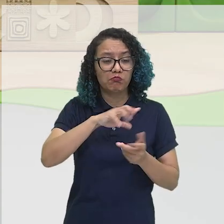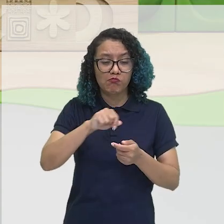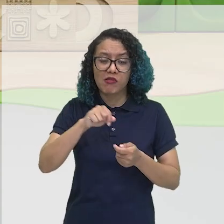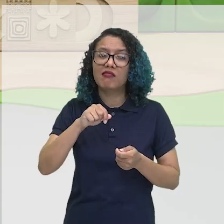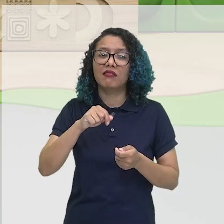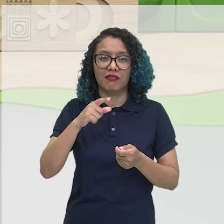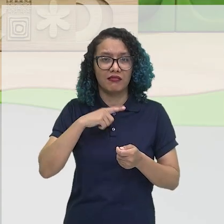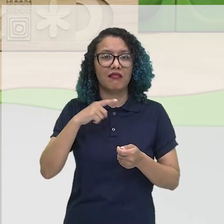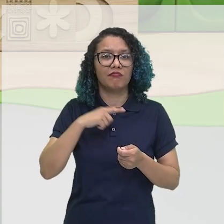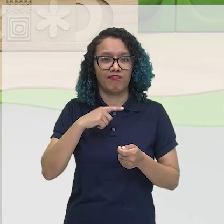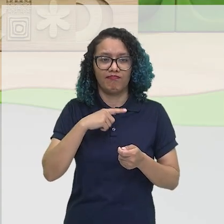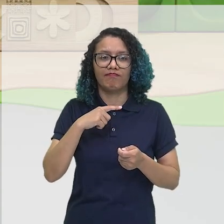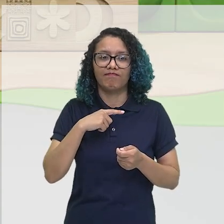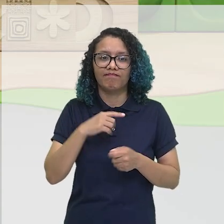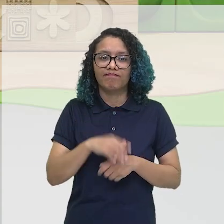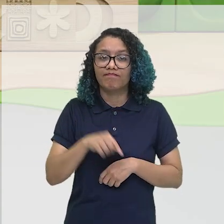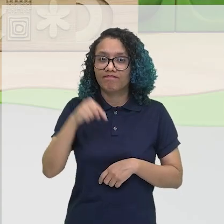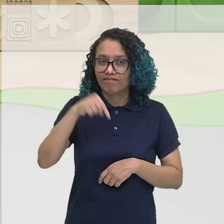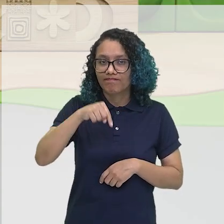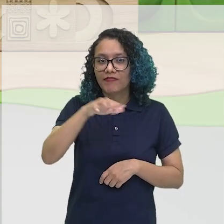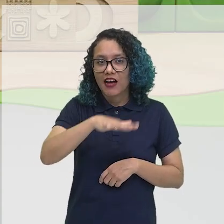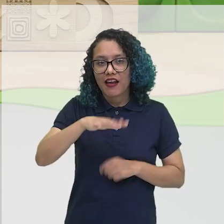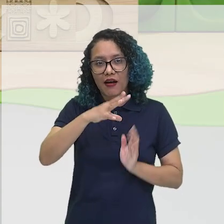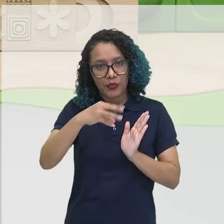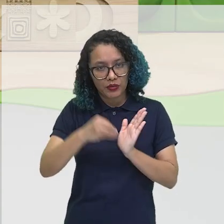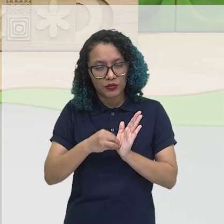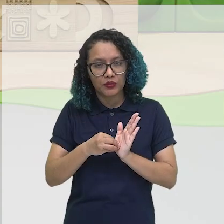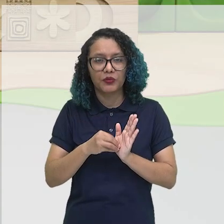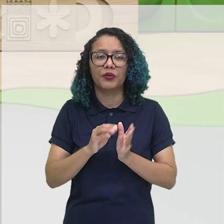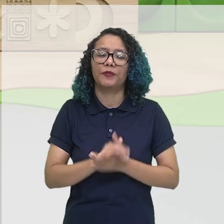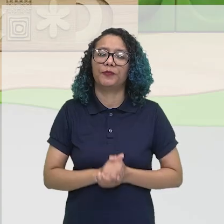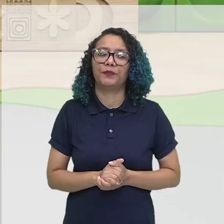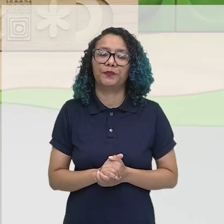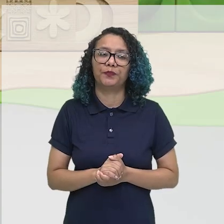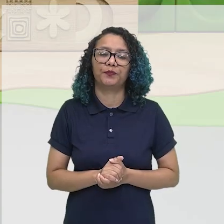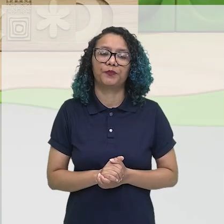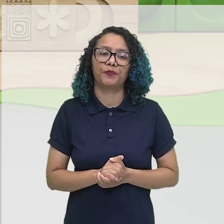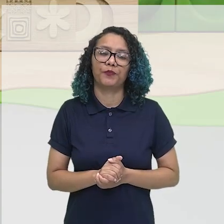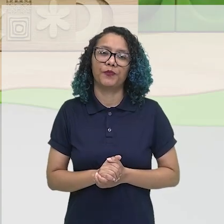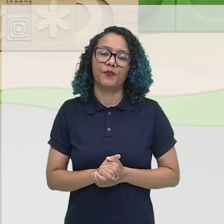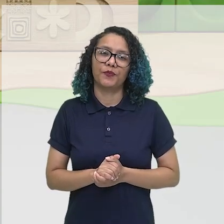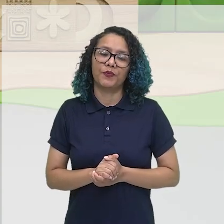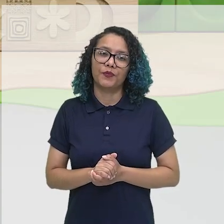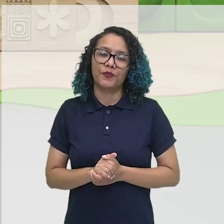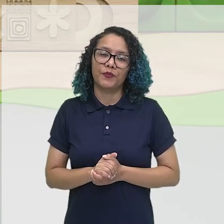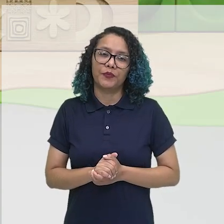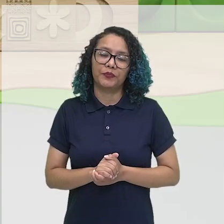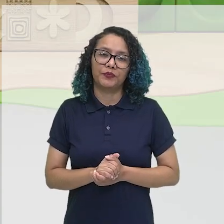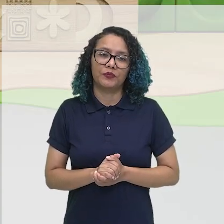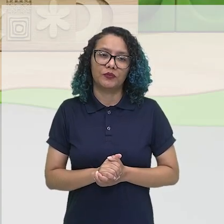do planeta, certo? Para você ter ideia, a